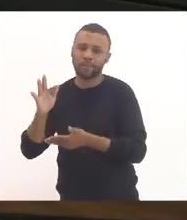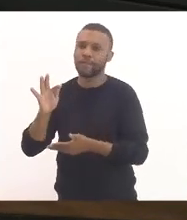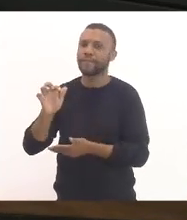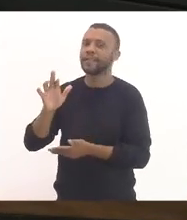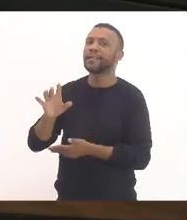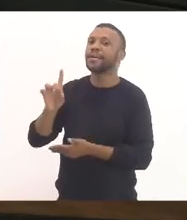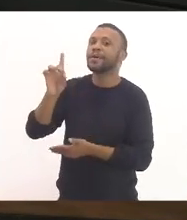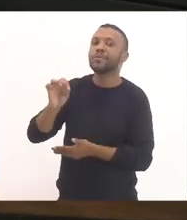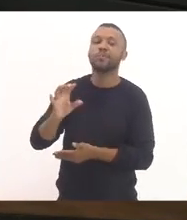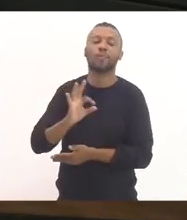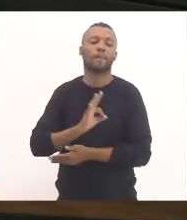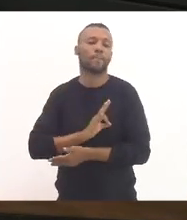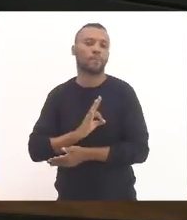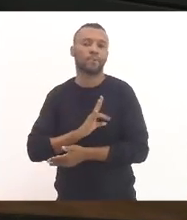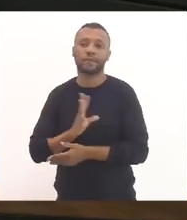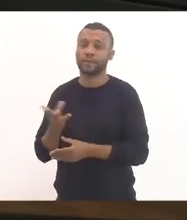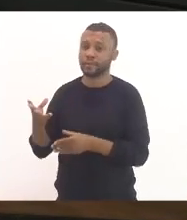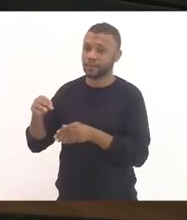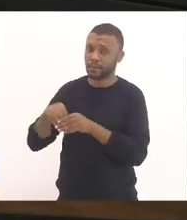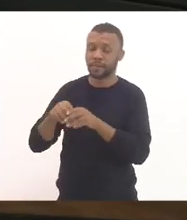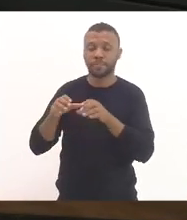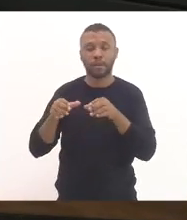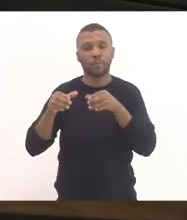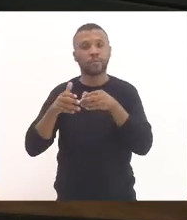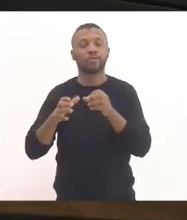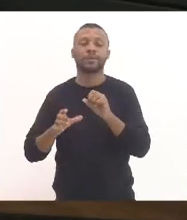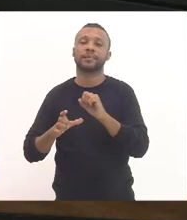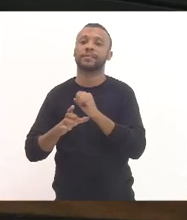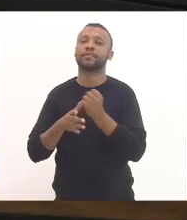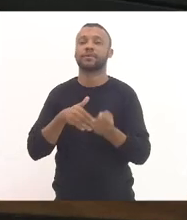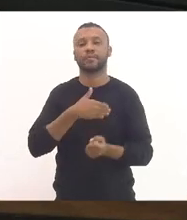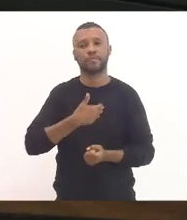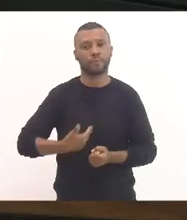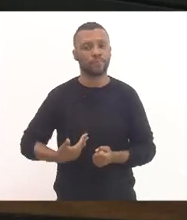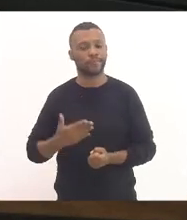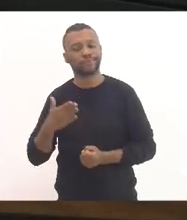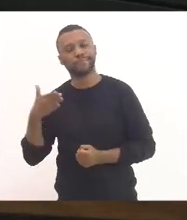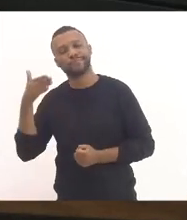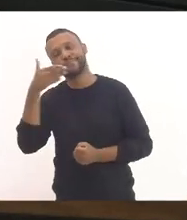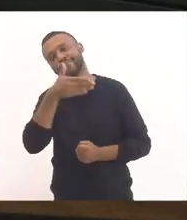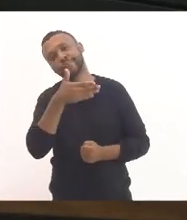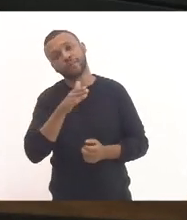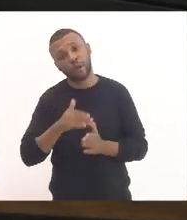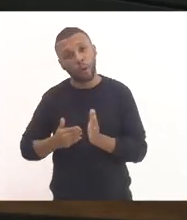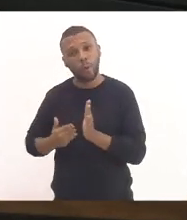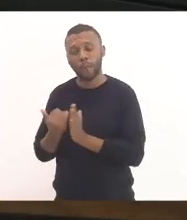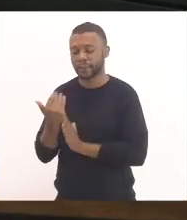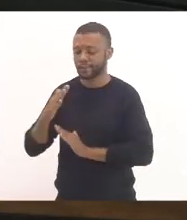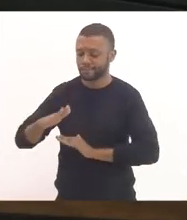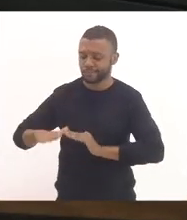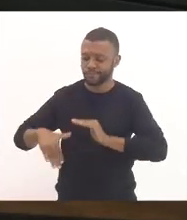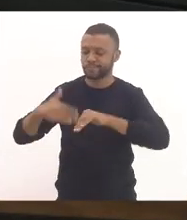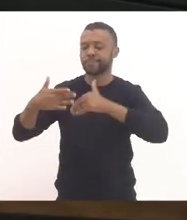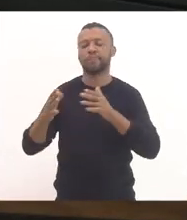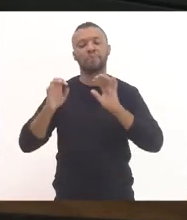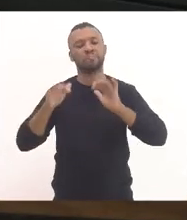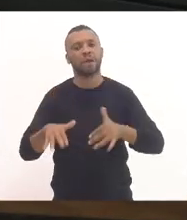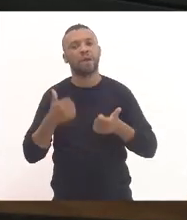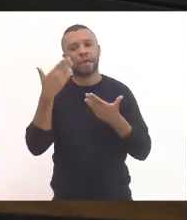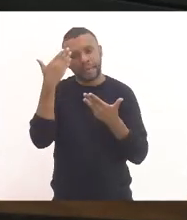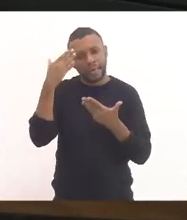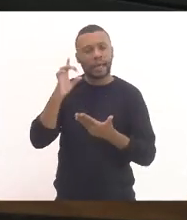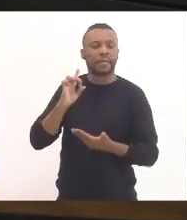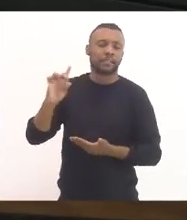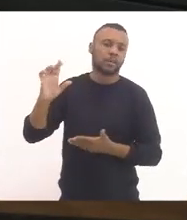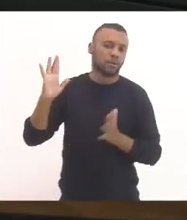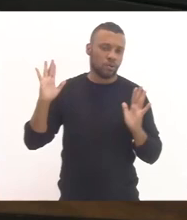Fernando né para comissão de segurança e lá eu acho que isso aí tá começando a evoluir muito bem graças a Deus